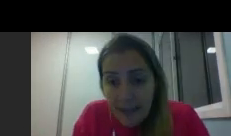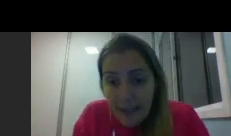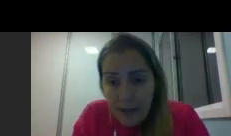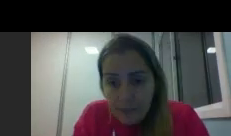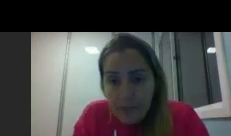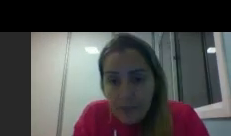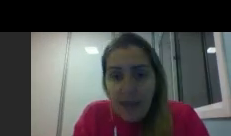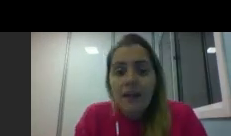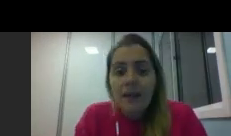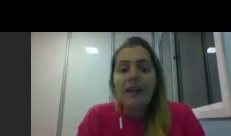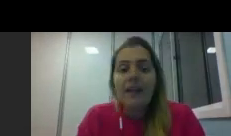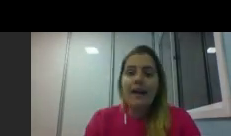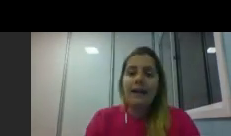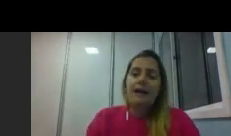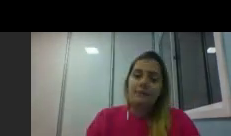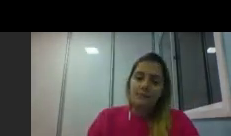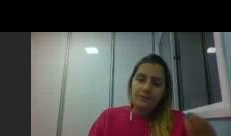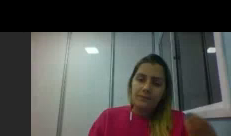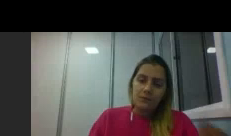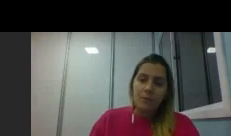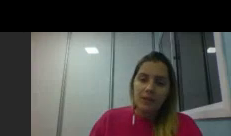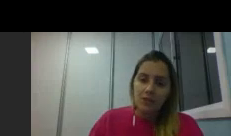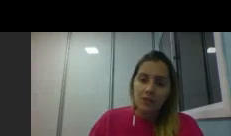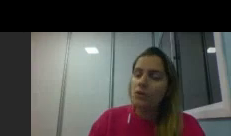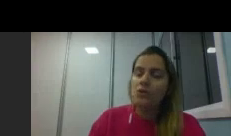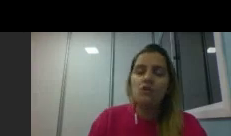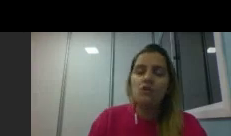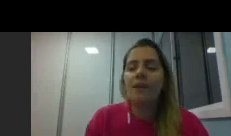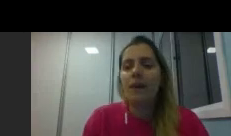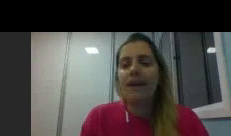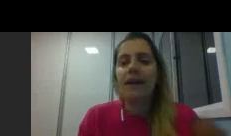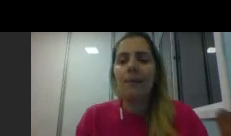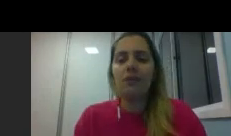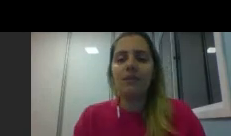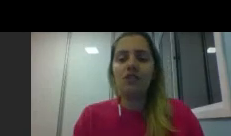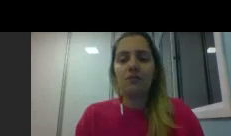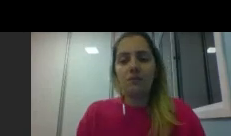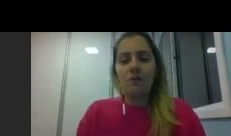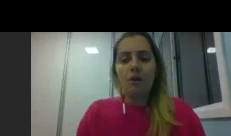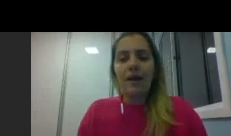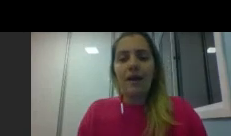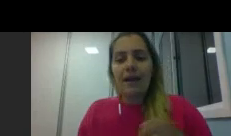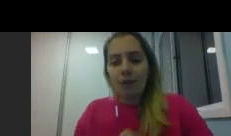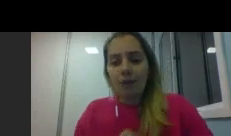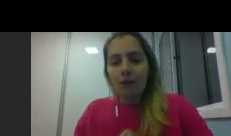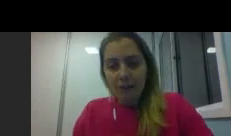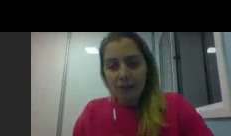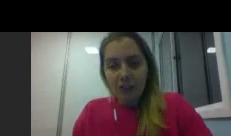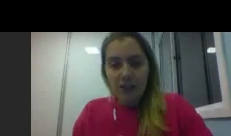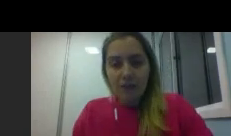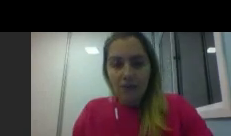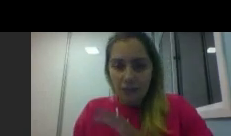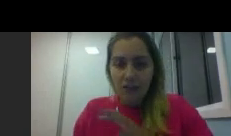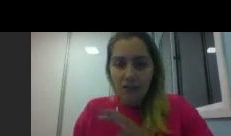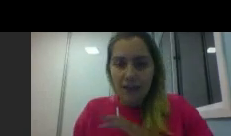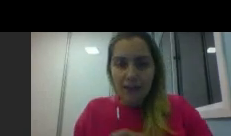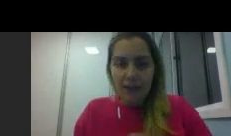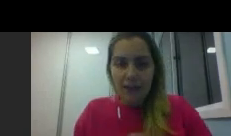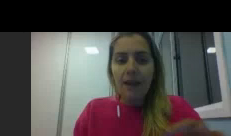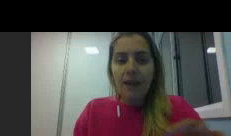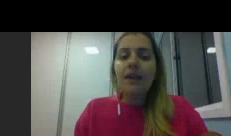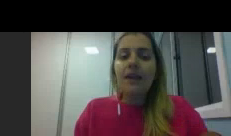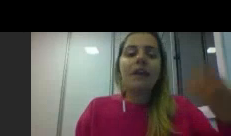de sistema RH, né? Que é um RH dominante, ou desculpa, que é o RH positivo ou RH negativo,